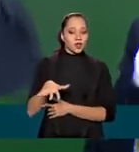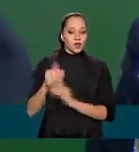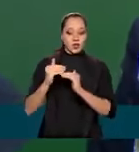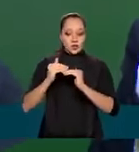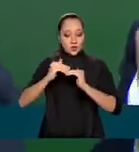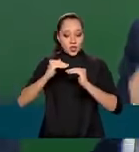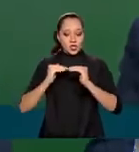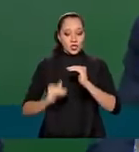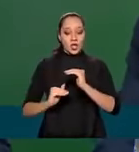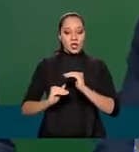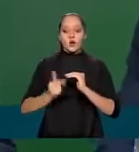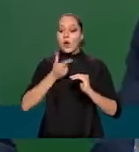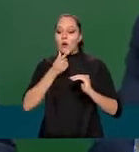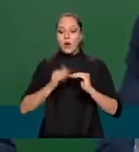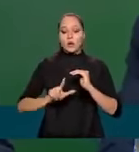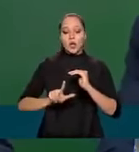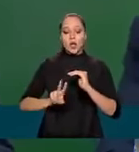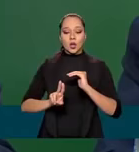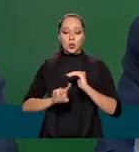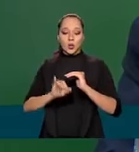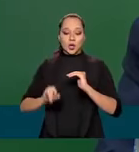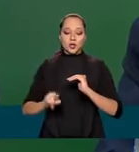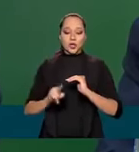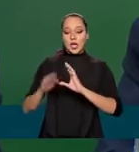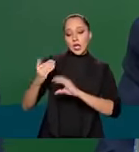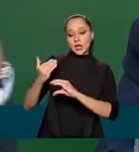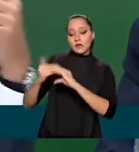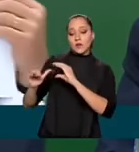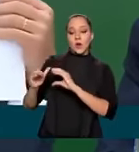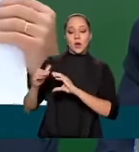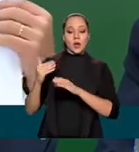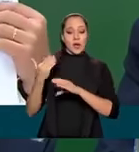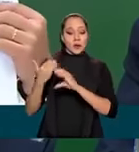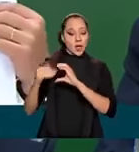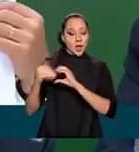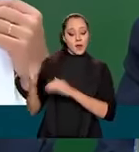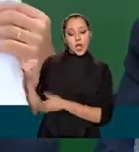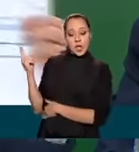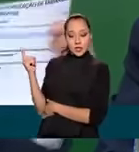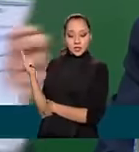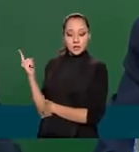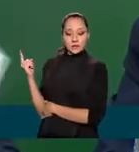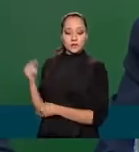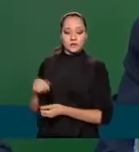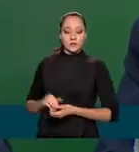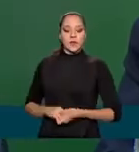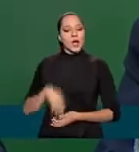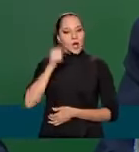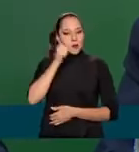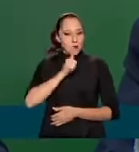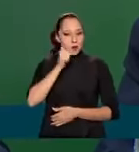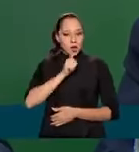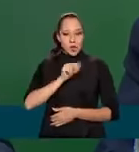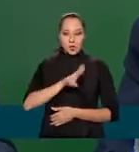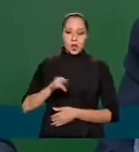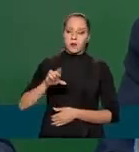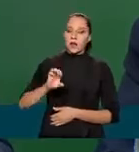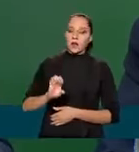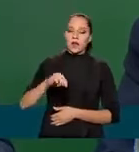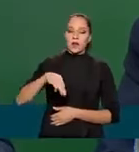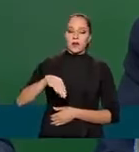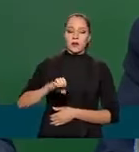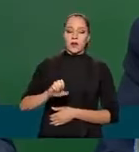subordinado ao senhor Luiz Ricardo enviou este e-mail e a senhora é Manuela